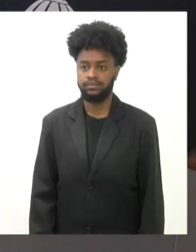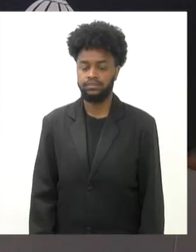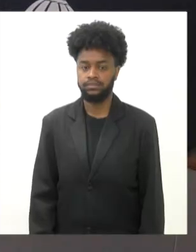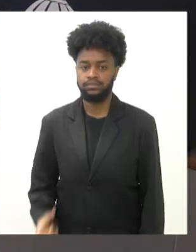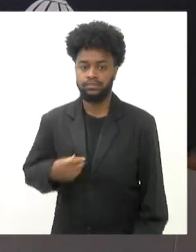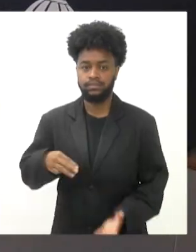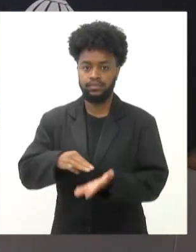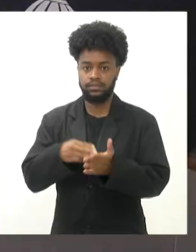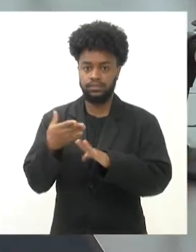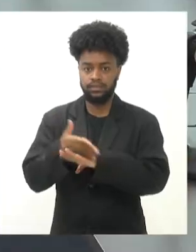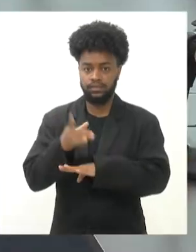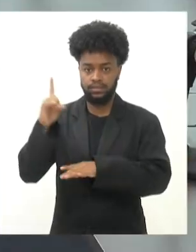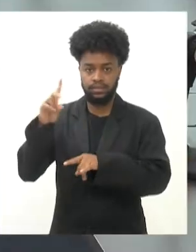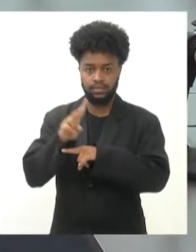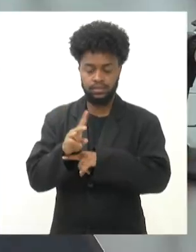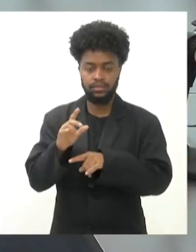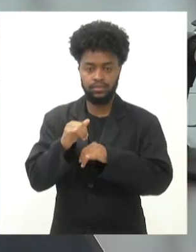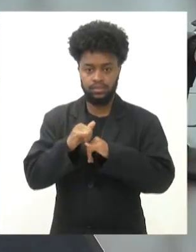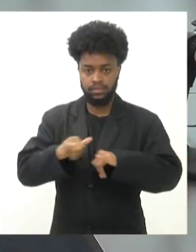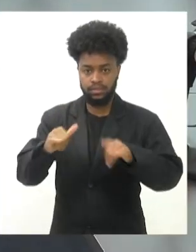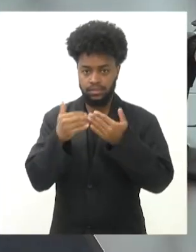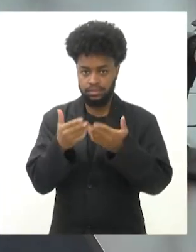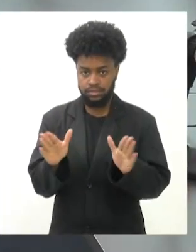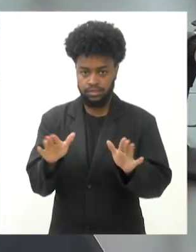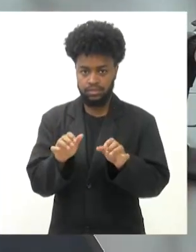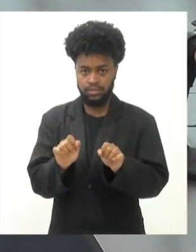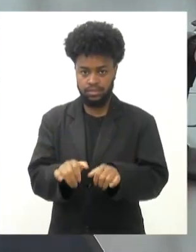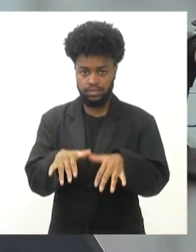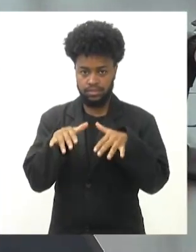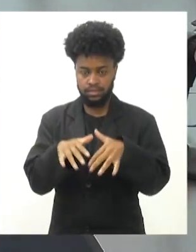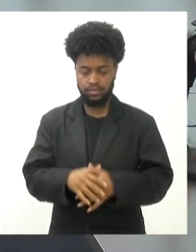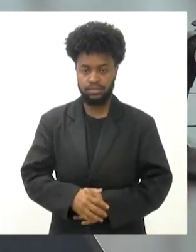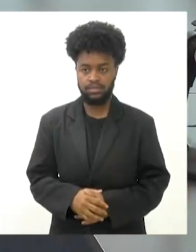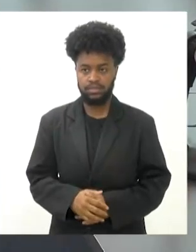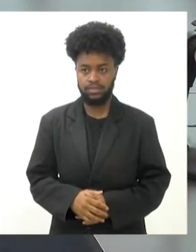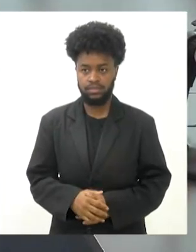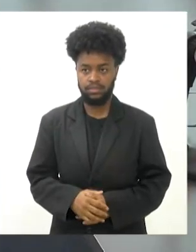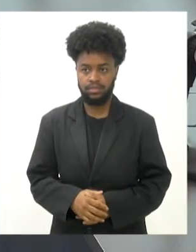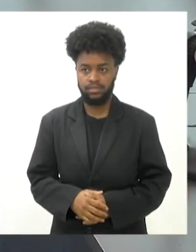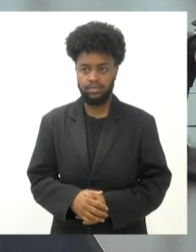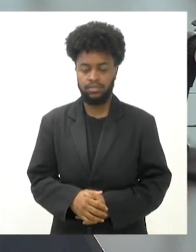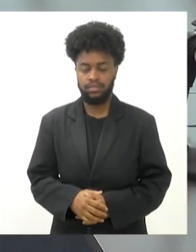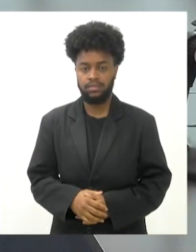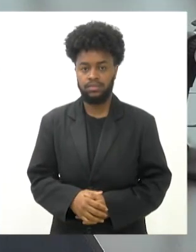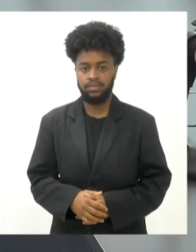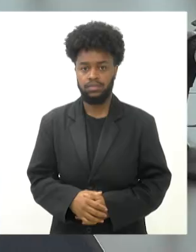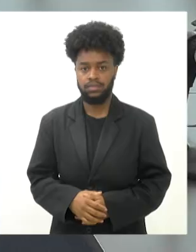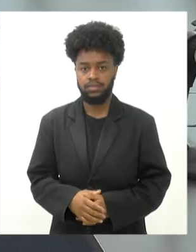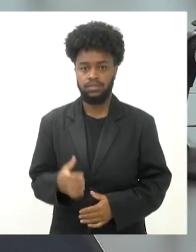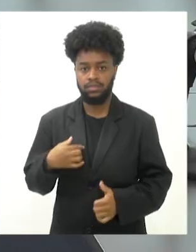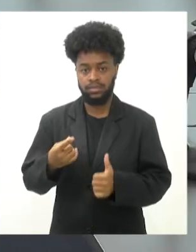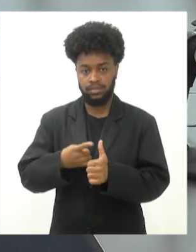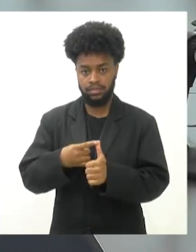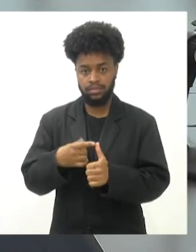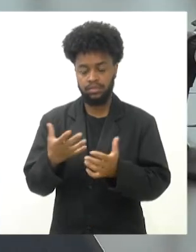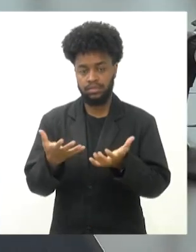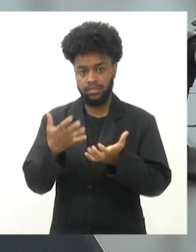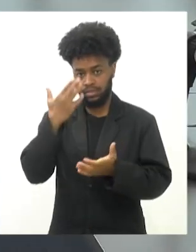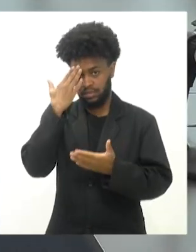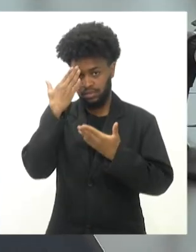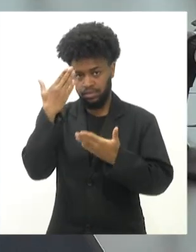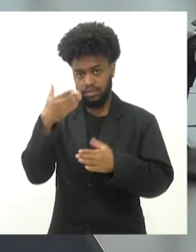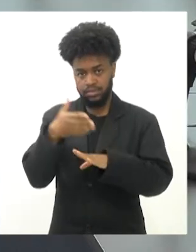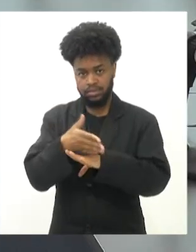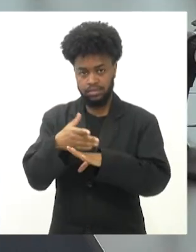Havendo número legal sobre a proteção de Deus, declaro abertos os trabalhos. Bem, quero, em primeiro lugar, agradecer a presença